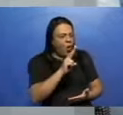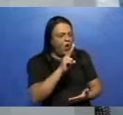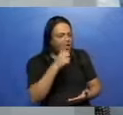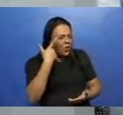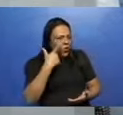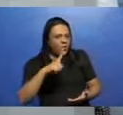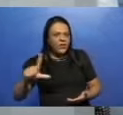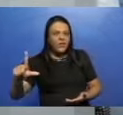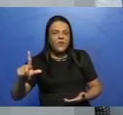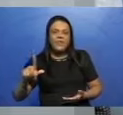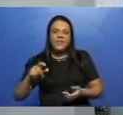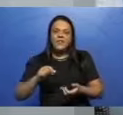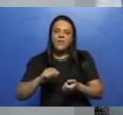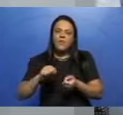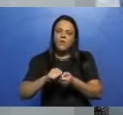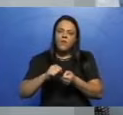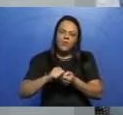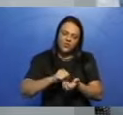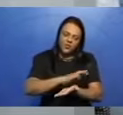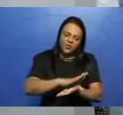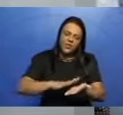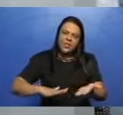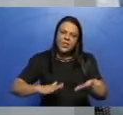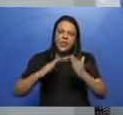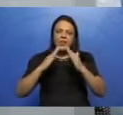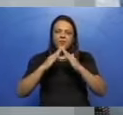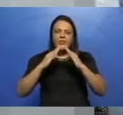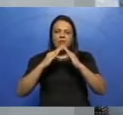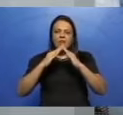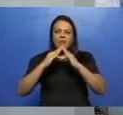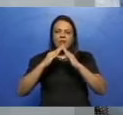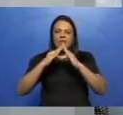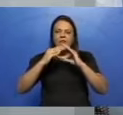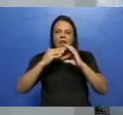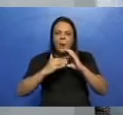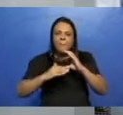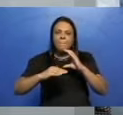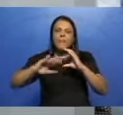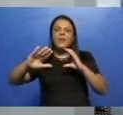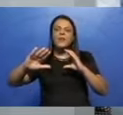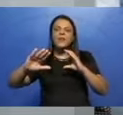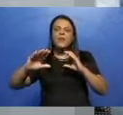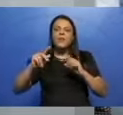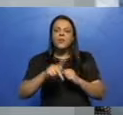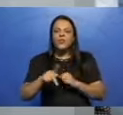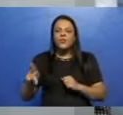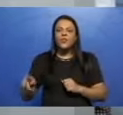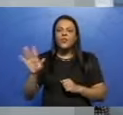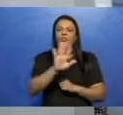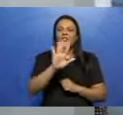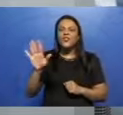as atividades em casa, enviem para os seus professores e até a próxima aula. Um grande abraço.